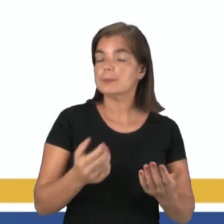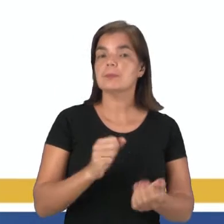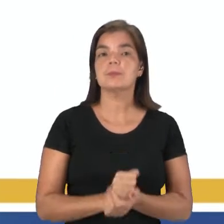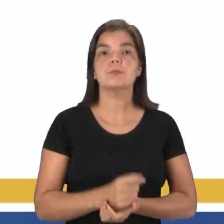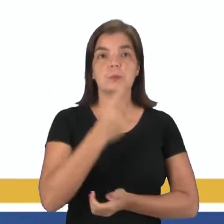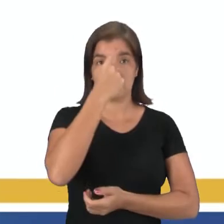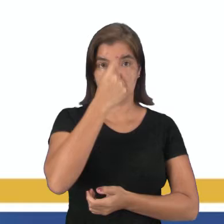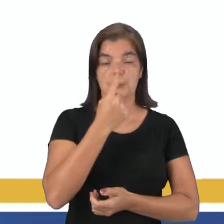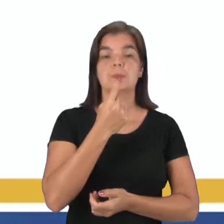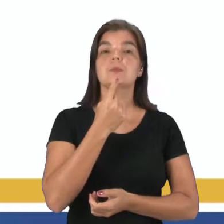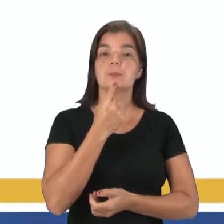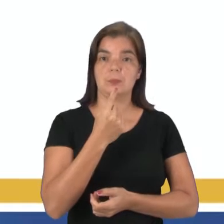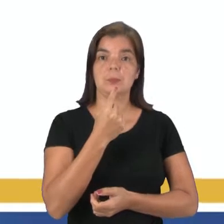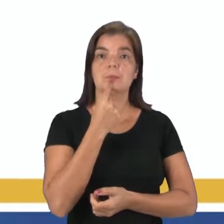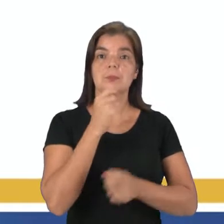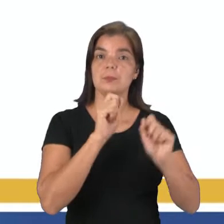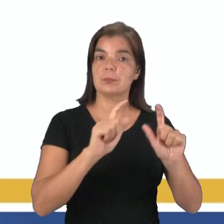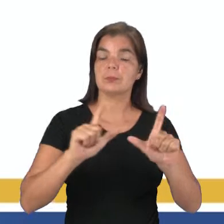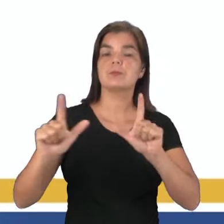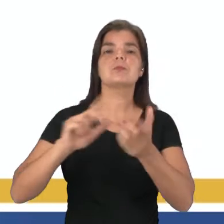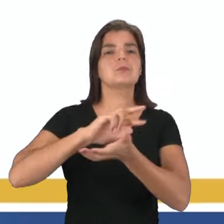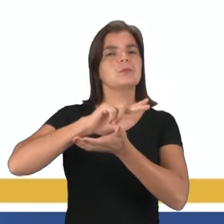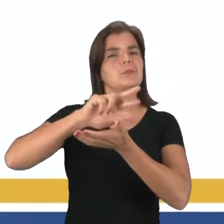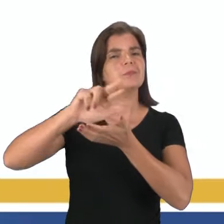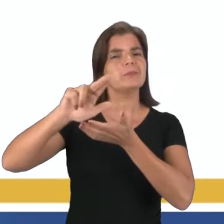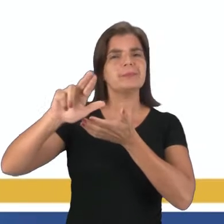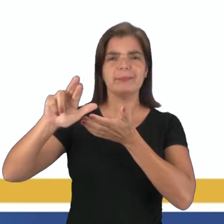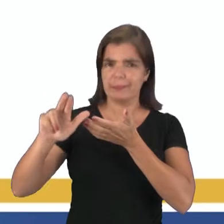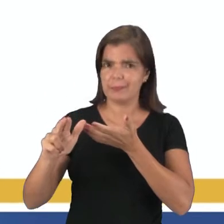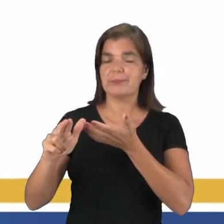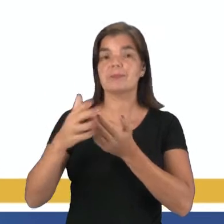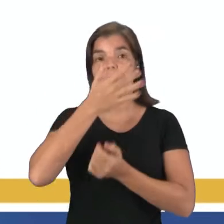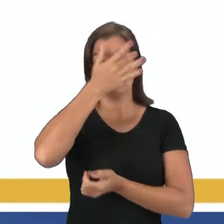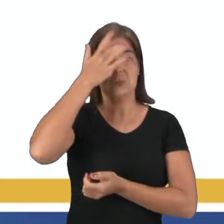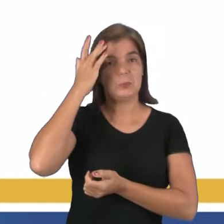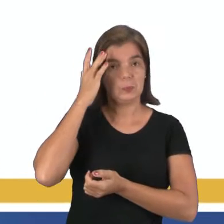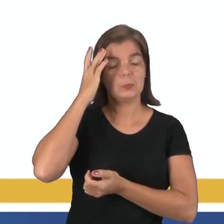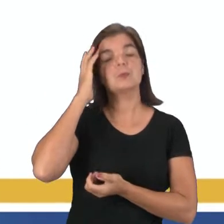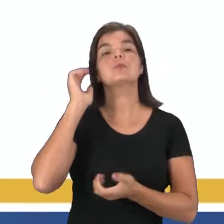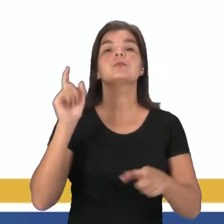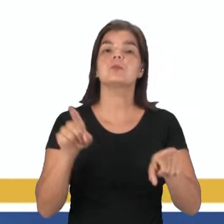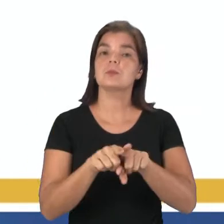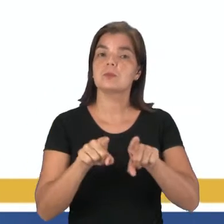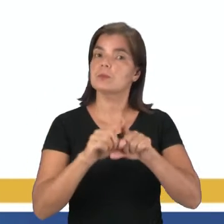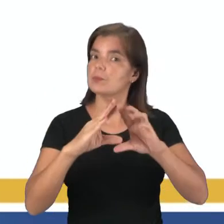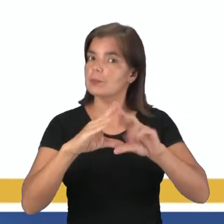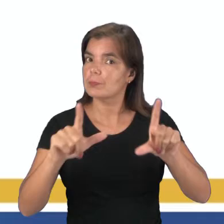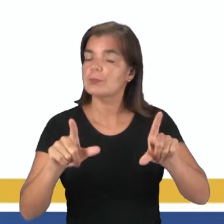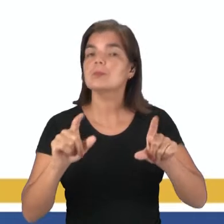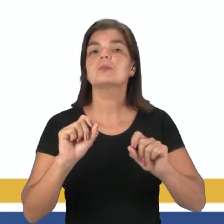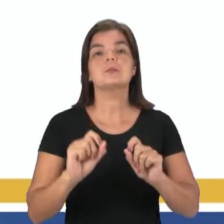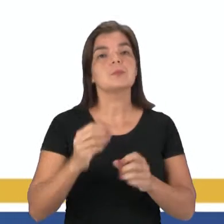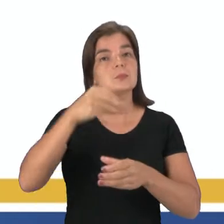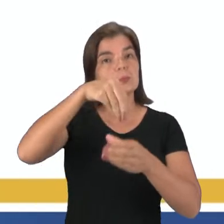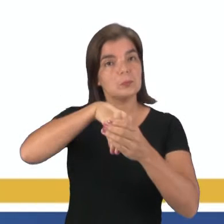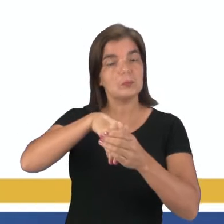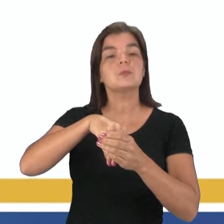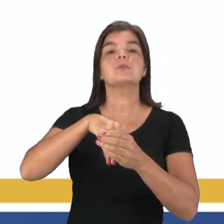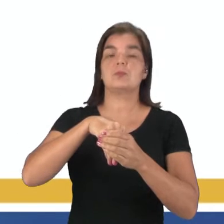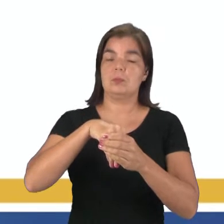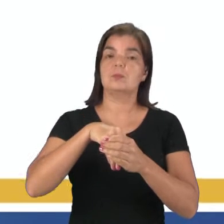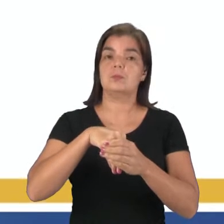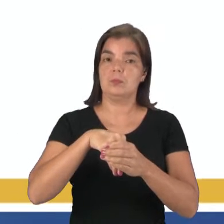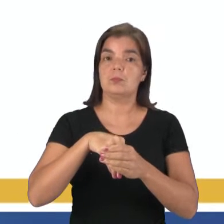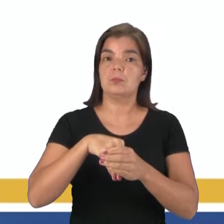com outras culturas. E aí tem uma imagem de diversas pessoas e personagens, claro que